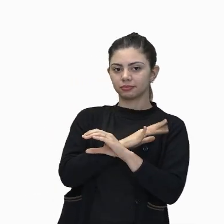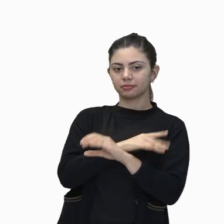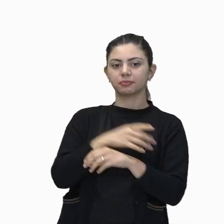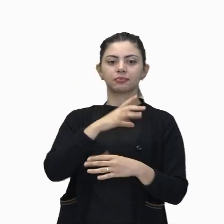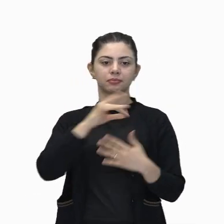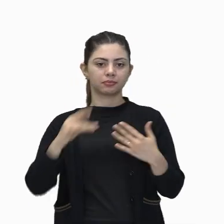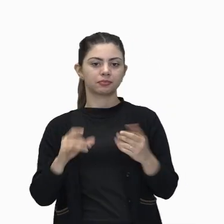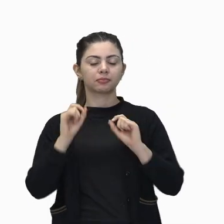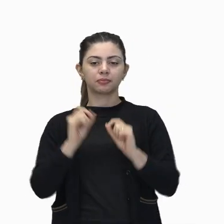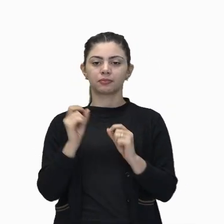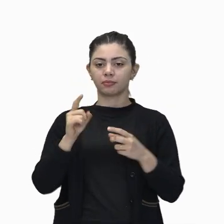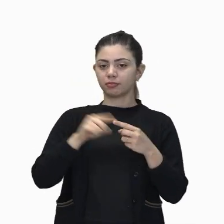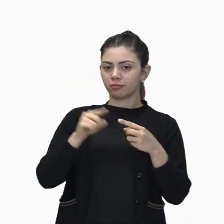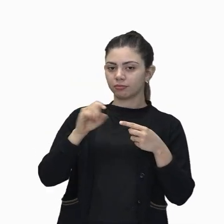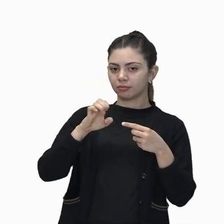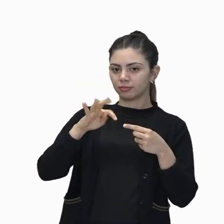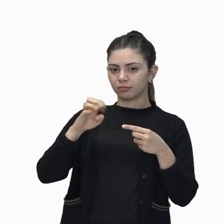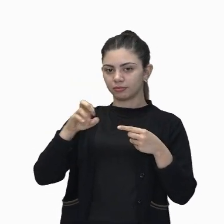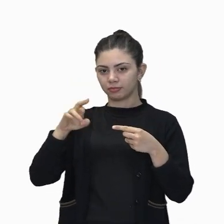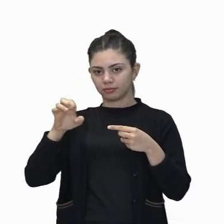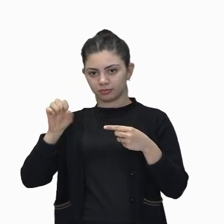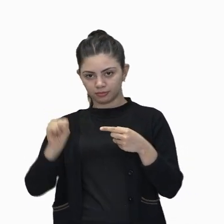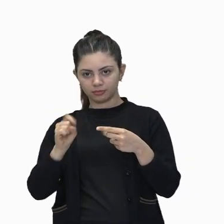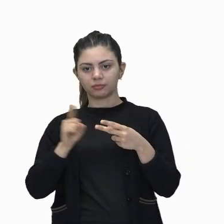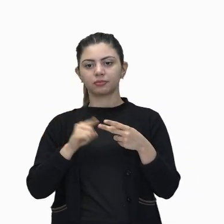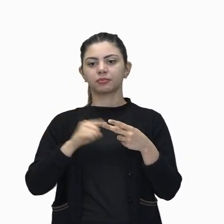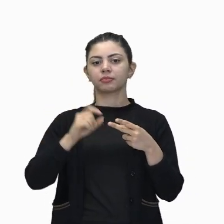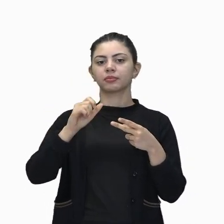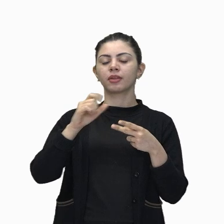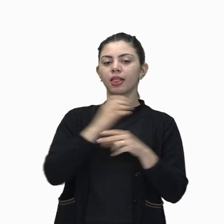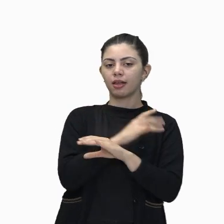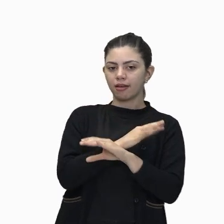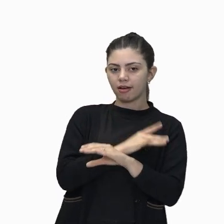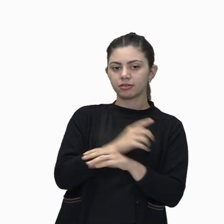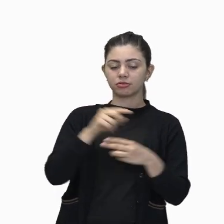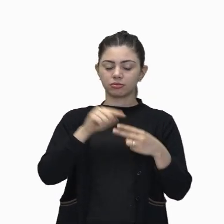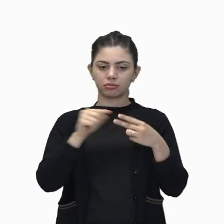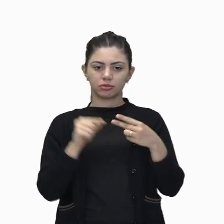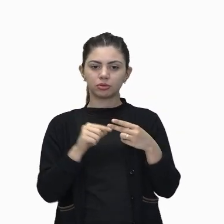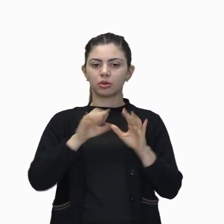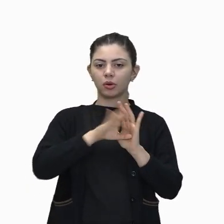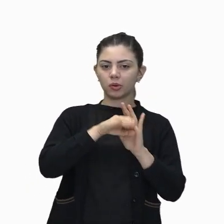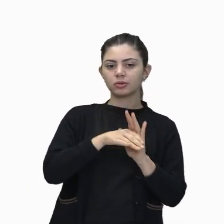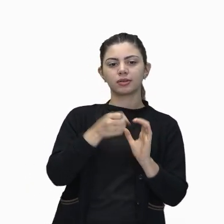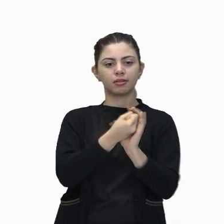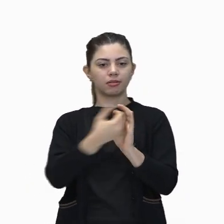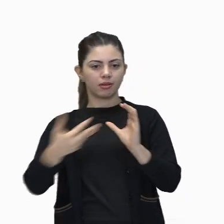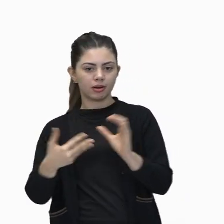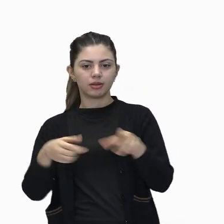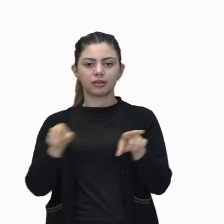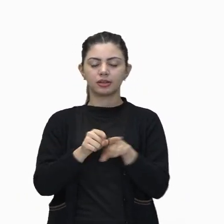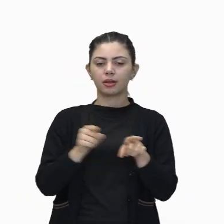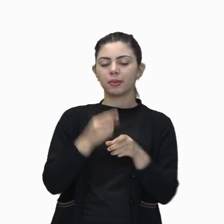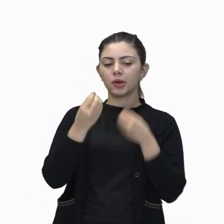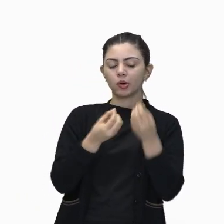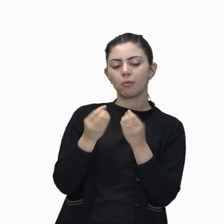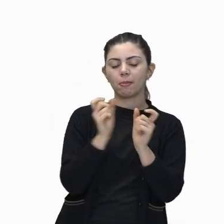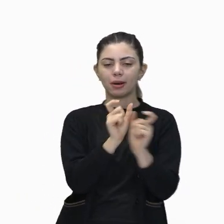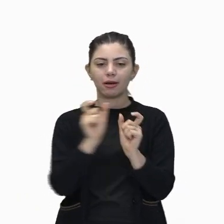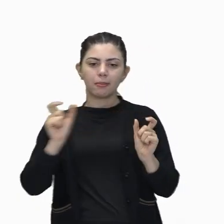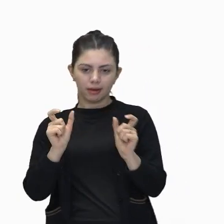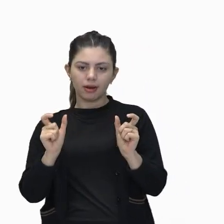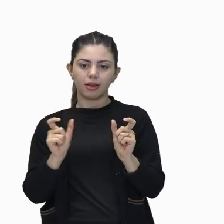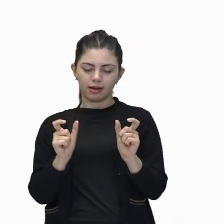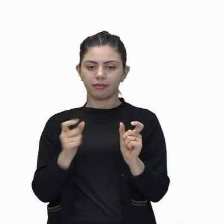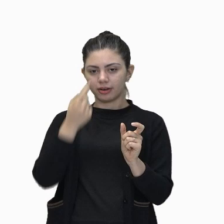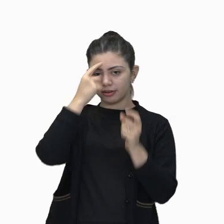detalhamento, conceito e característica dos éteres e dos ácidos carboxílicos, nomenclatura dos éteres e dos